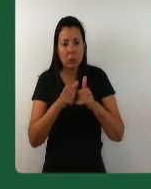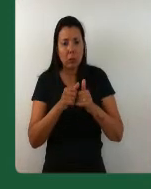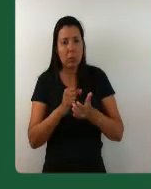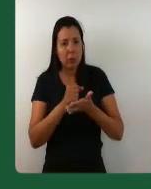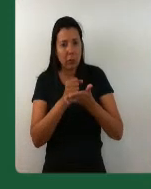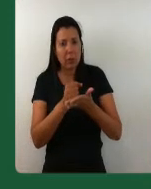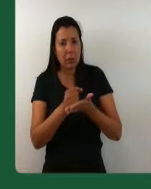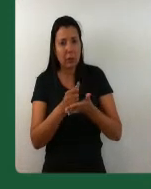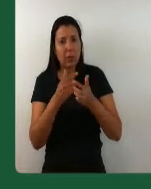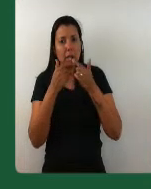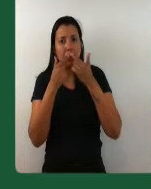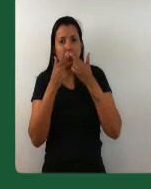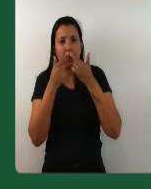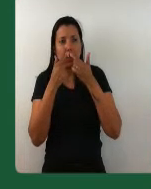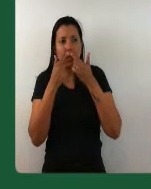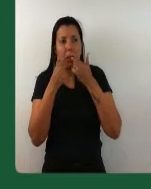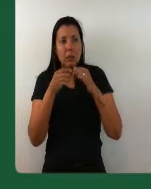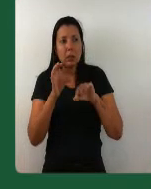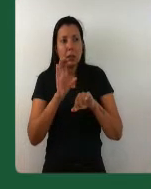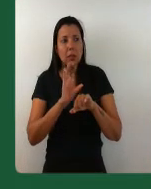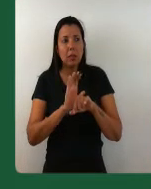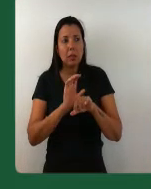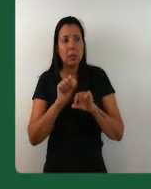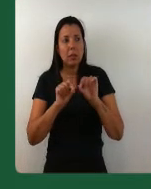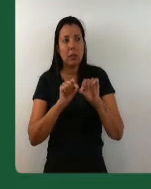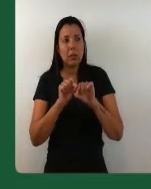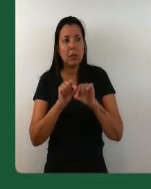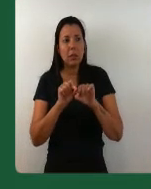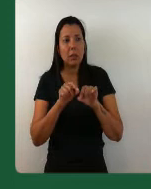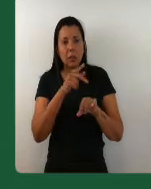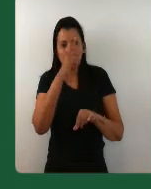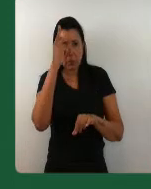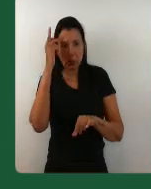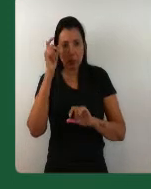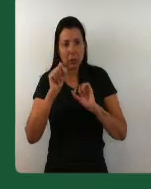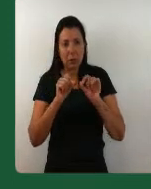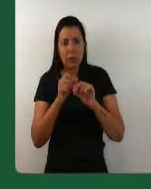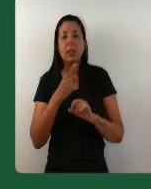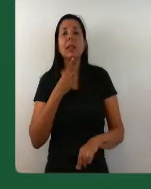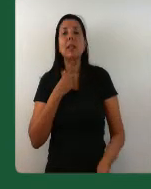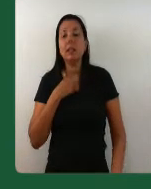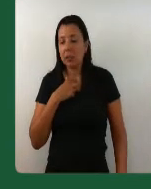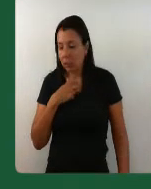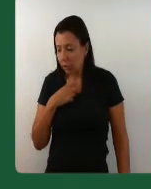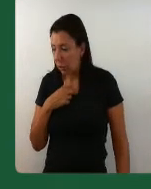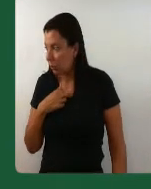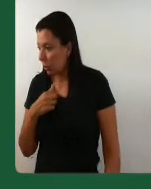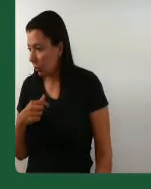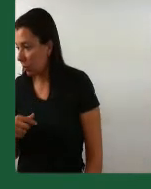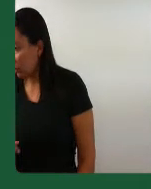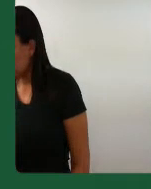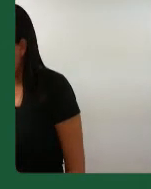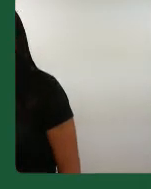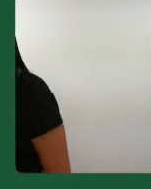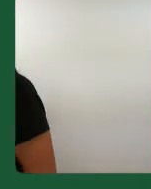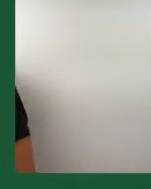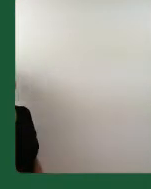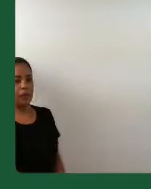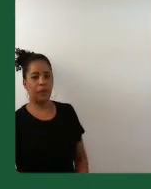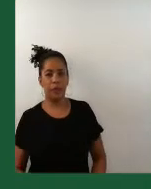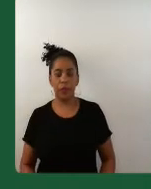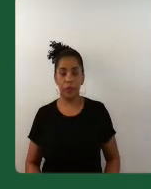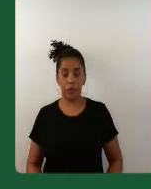dar o pelo na região central, o tanto que o paciente almejava. E à direita, as fotos em